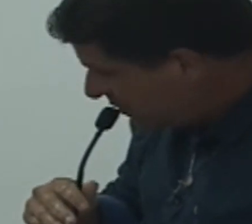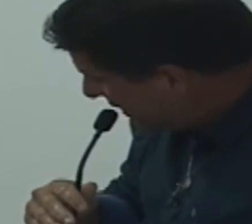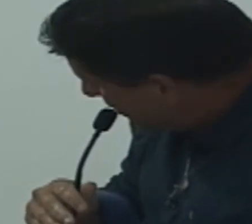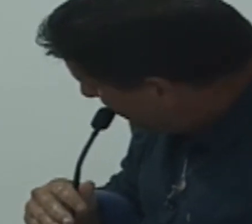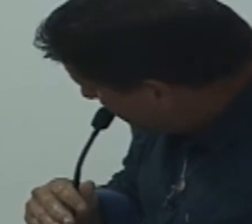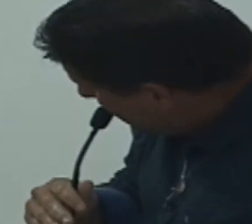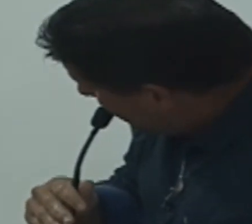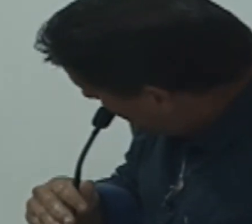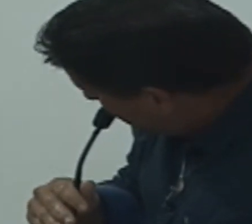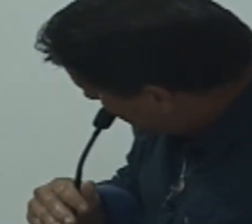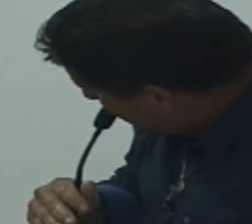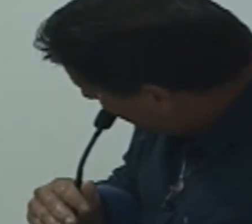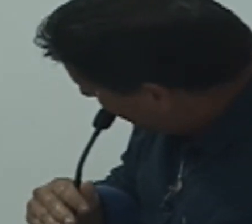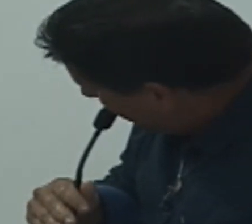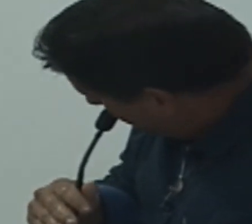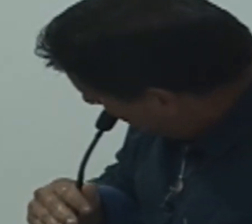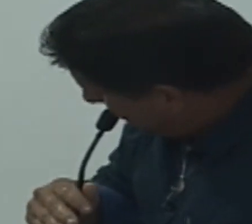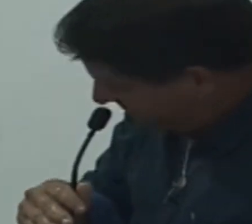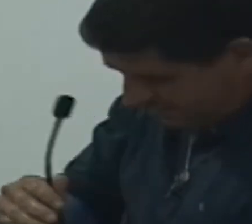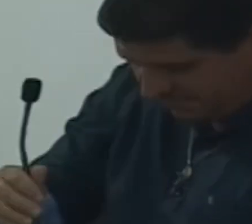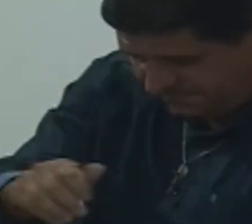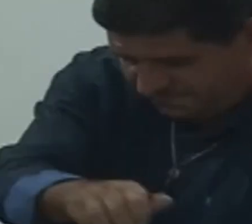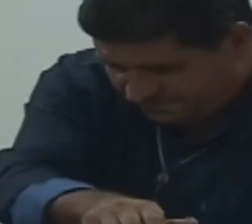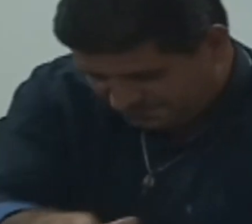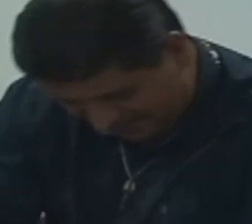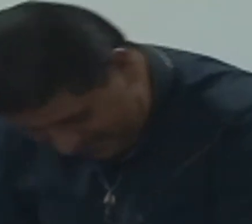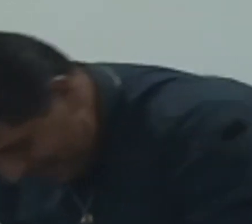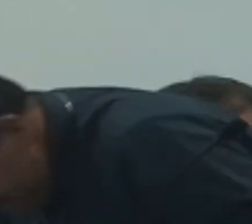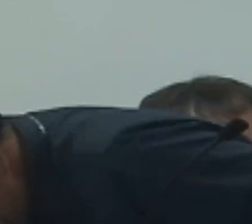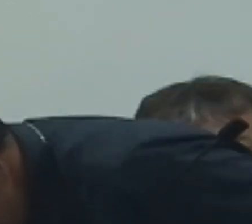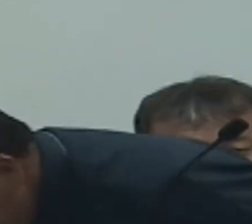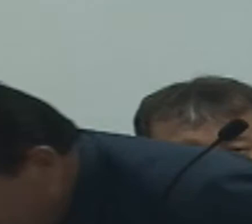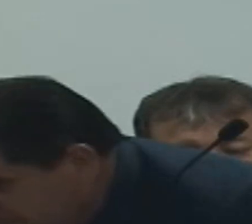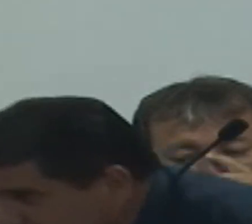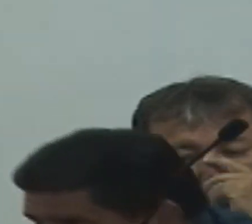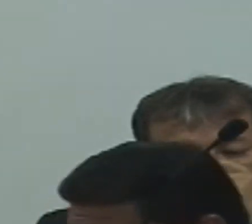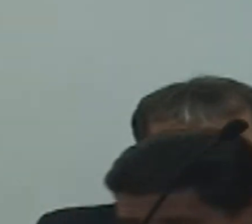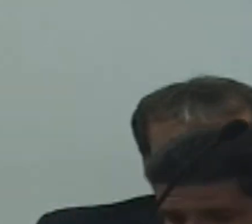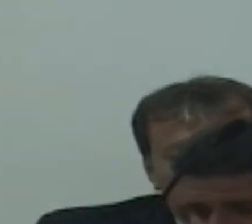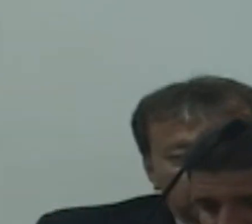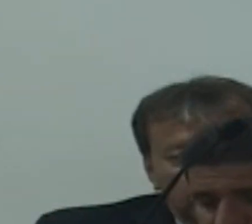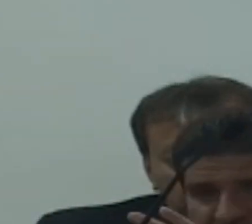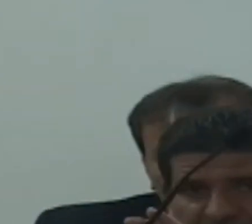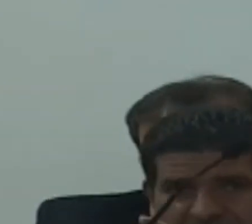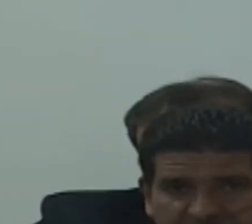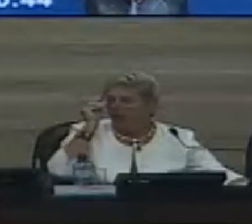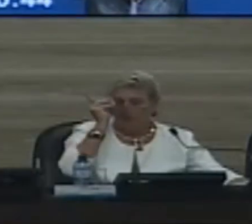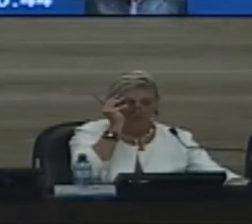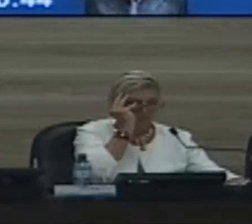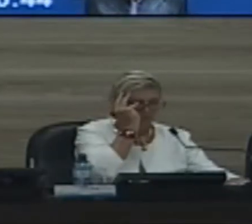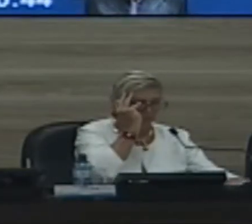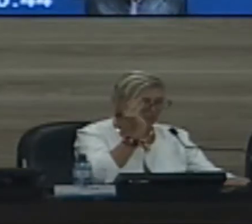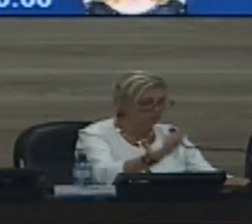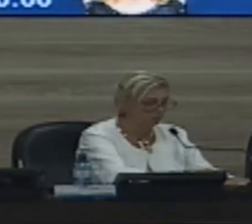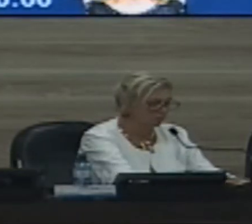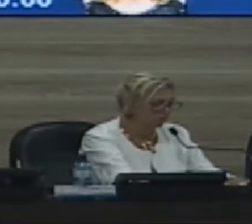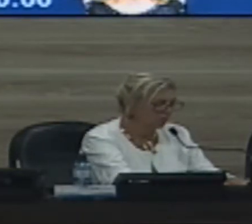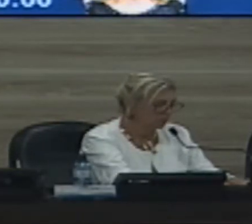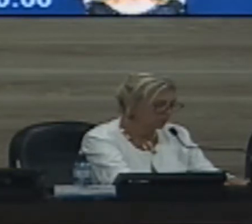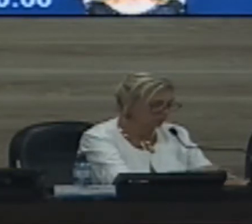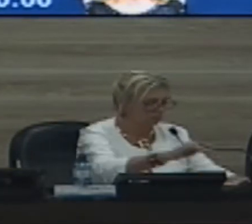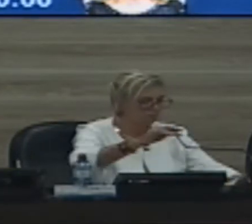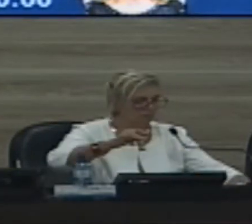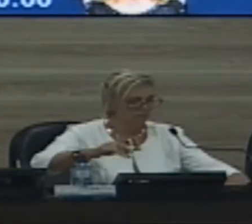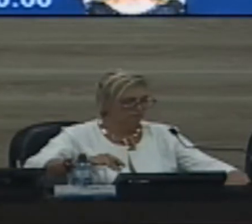você e todos os vereadores na comissão de quinta-feira. Obrigado. Muito obrigada, presidente da comissão. Muito obrigado, senhor presidente. Continue a discussão. Quero